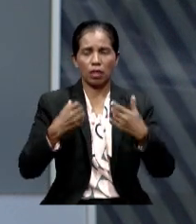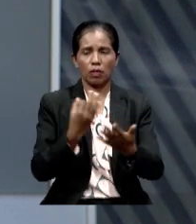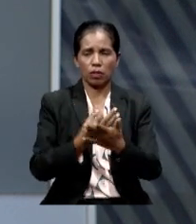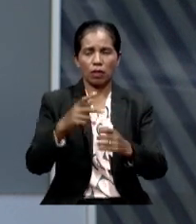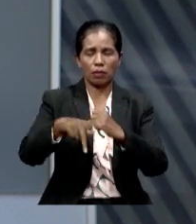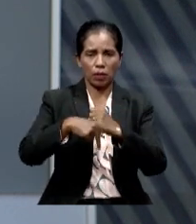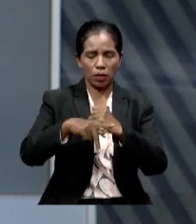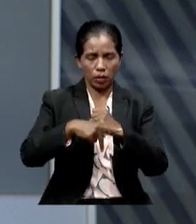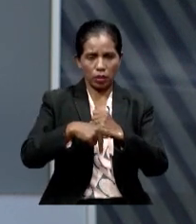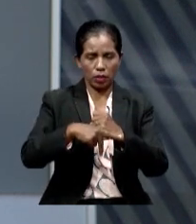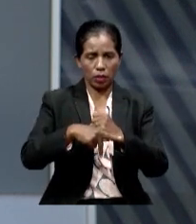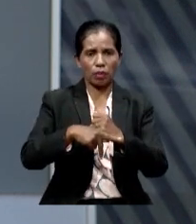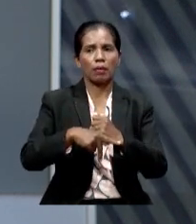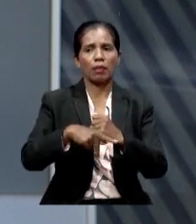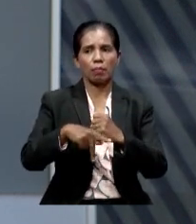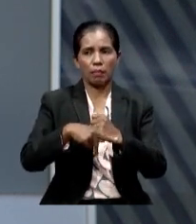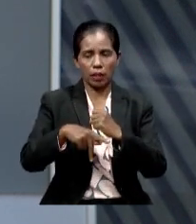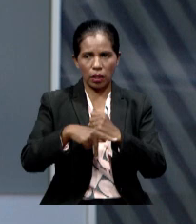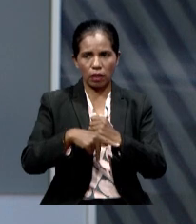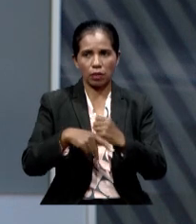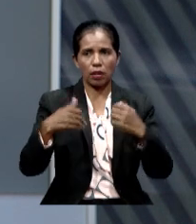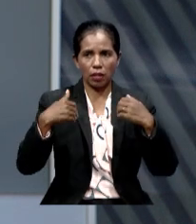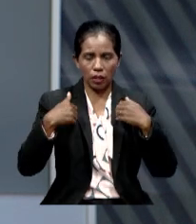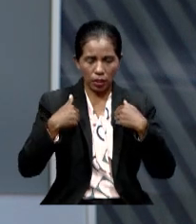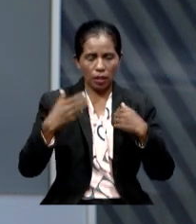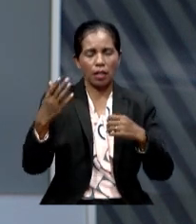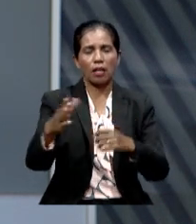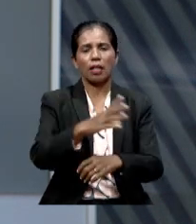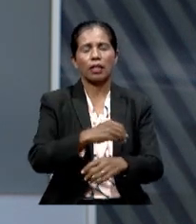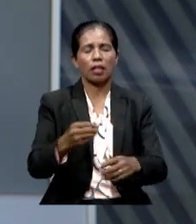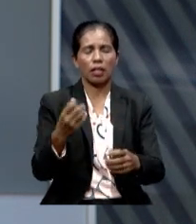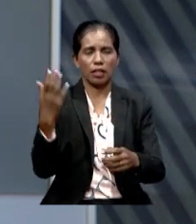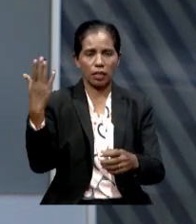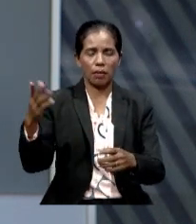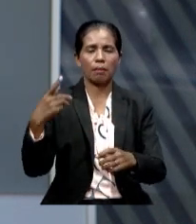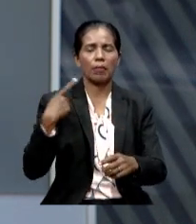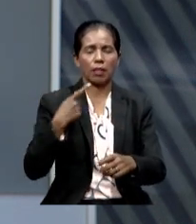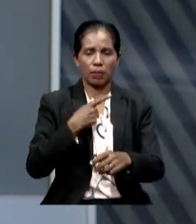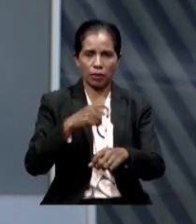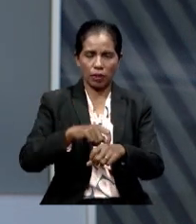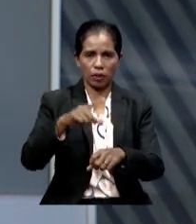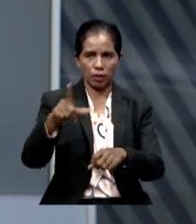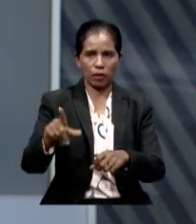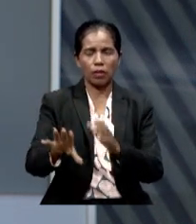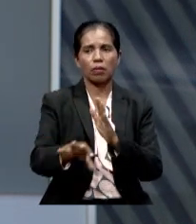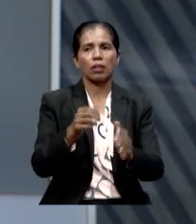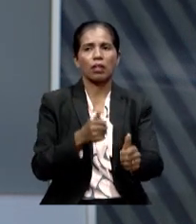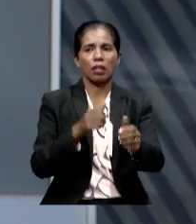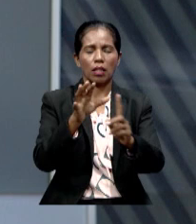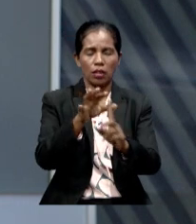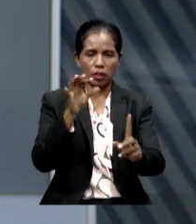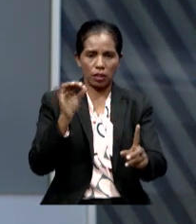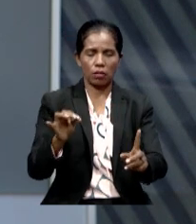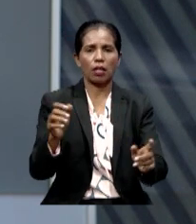partidos políticos. Né? A subvenção pública é só o partido CNB e o assento parlamentar. Agora, subsídio também o CNB ter a eleição concorrente né? E